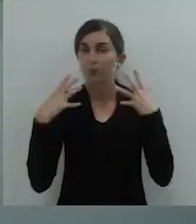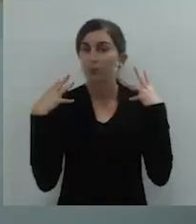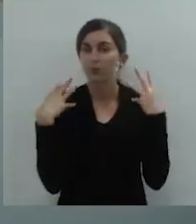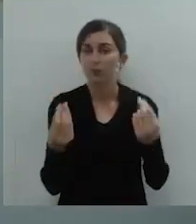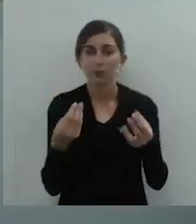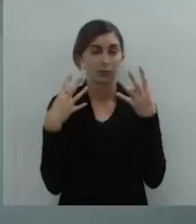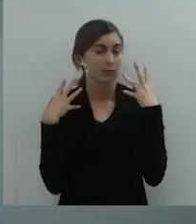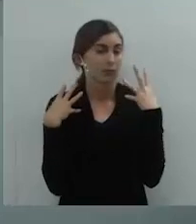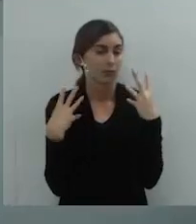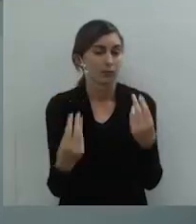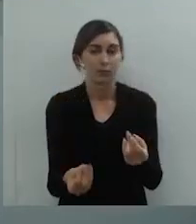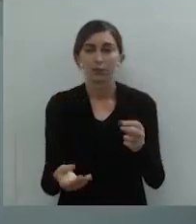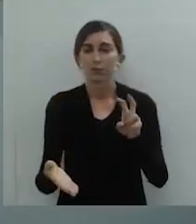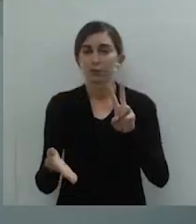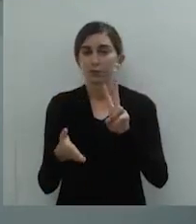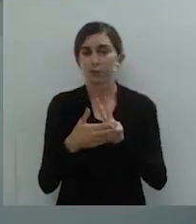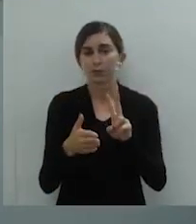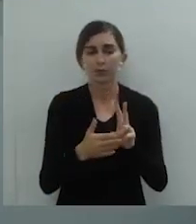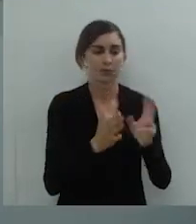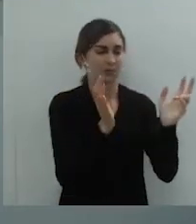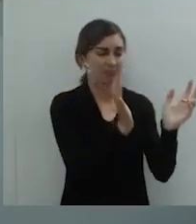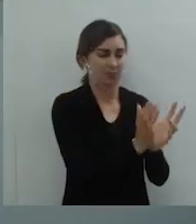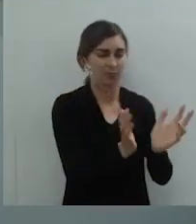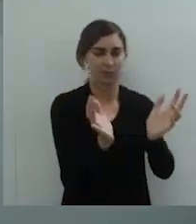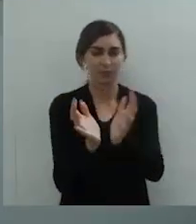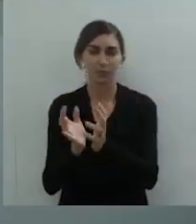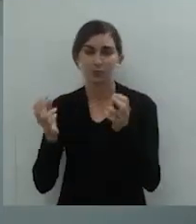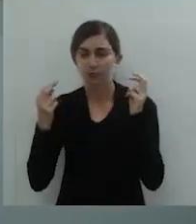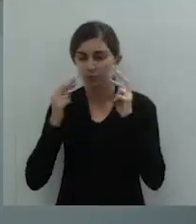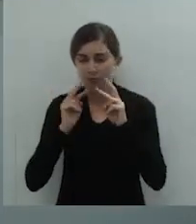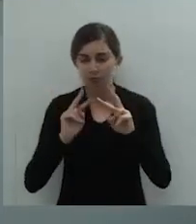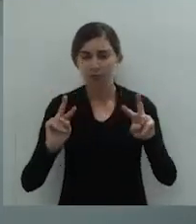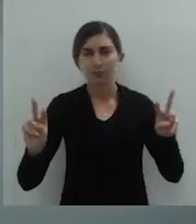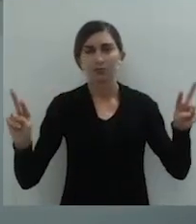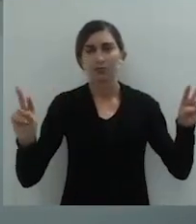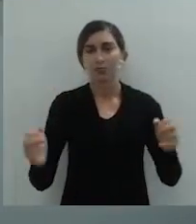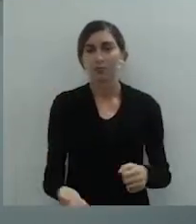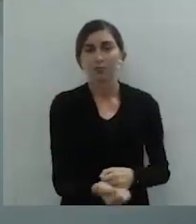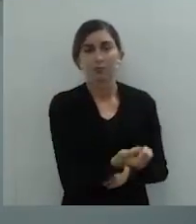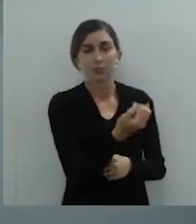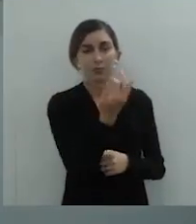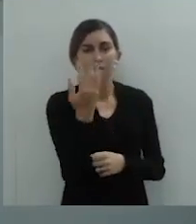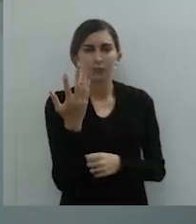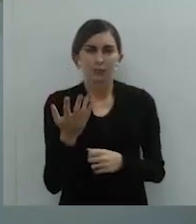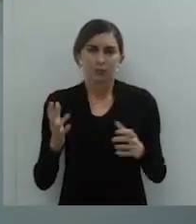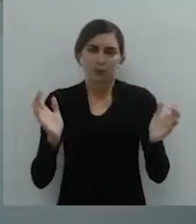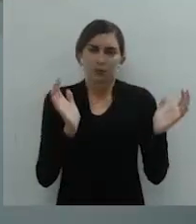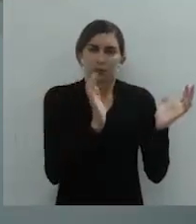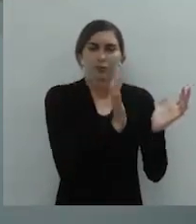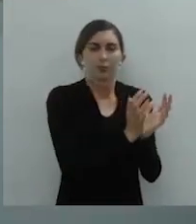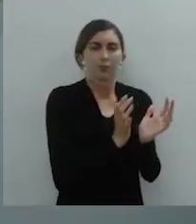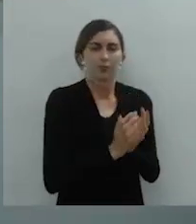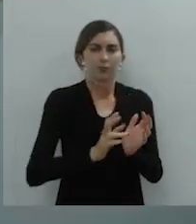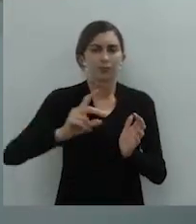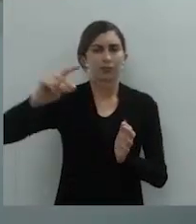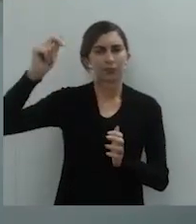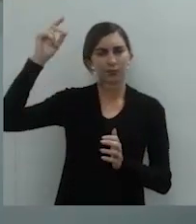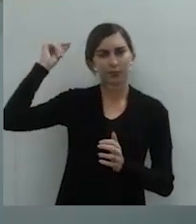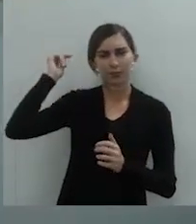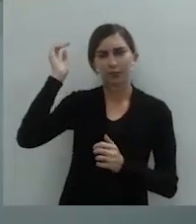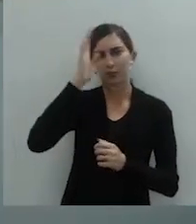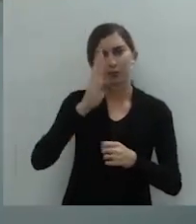índios, muitas tribos. Se nós olharmos o quantitativo de tribos que existiam no